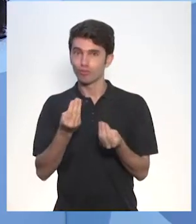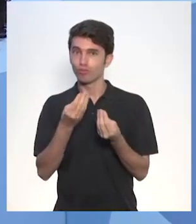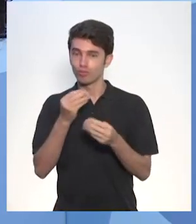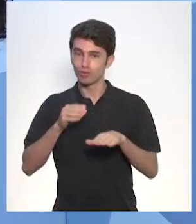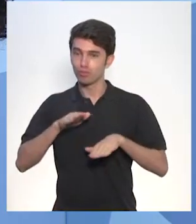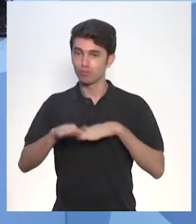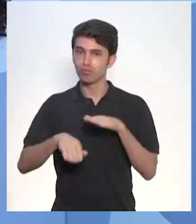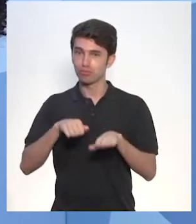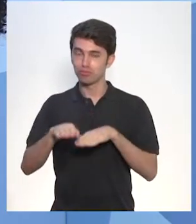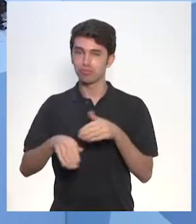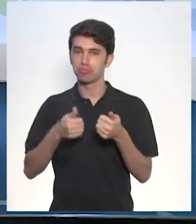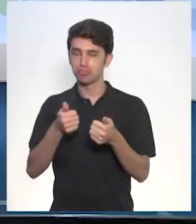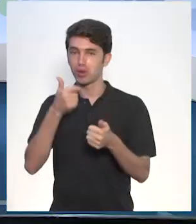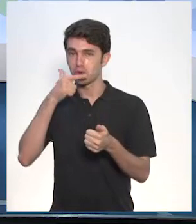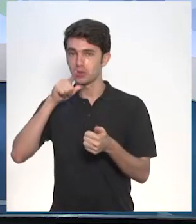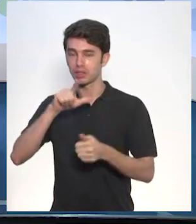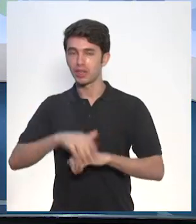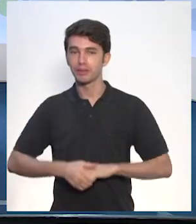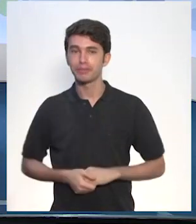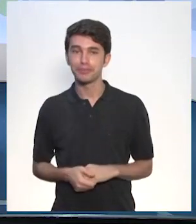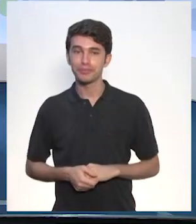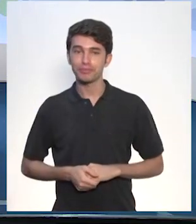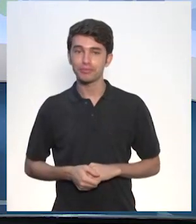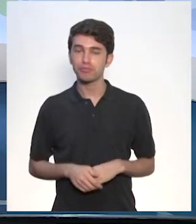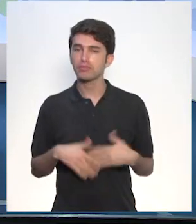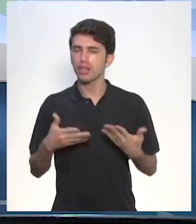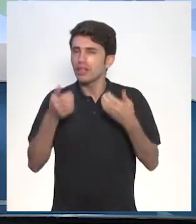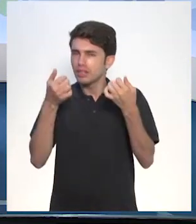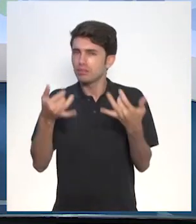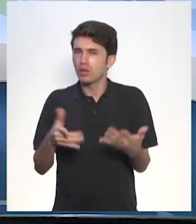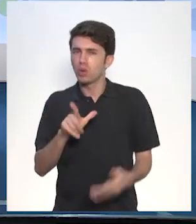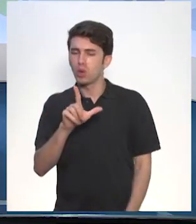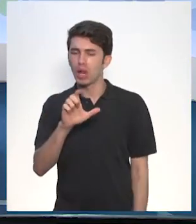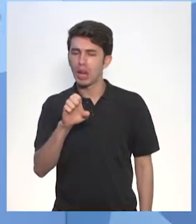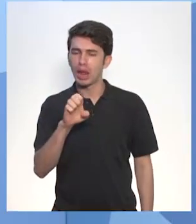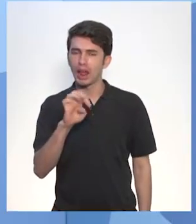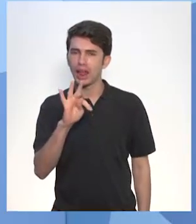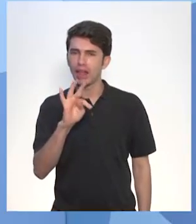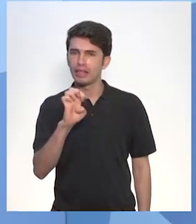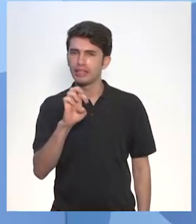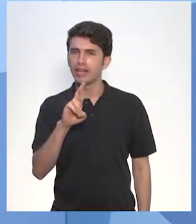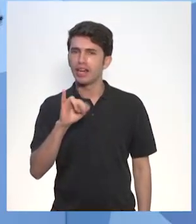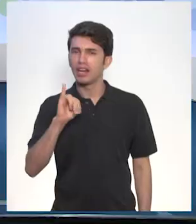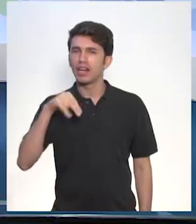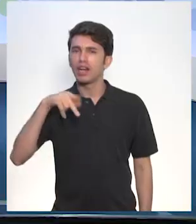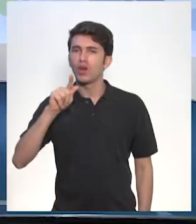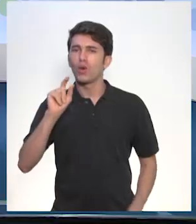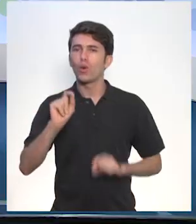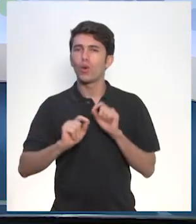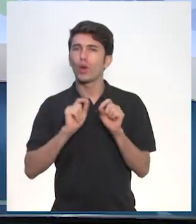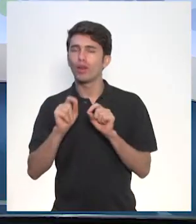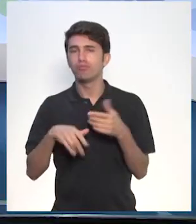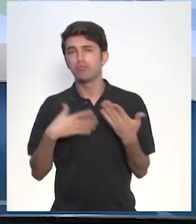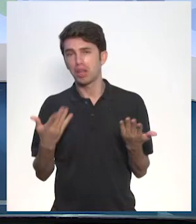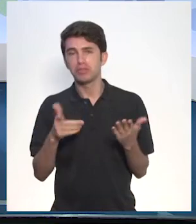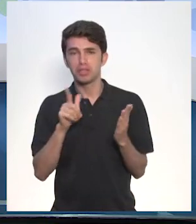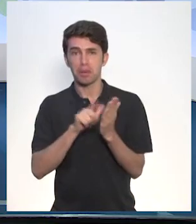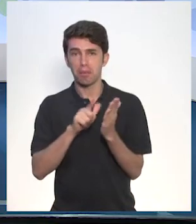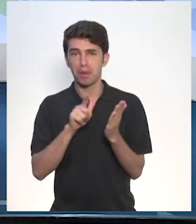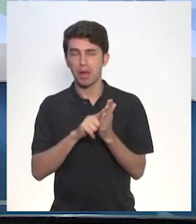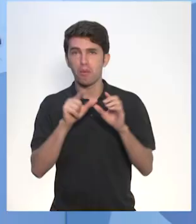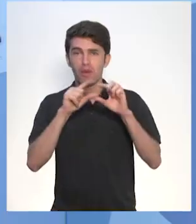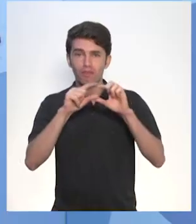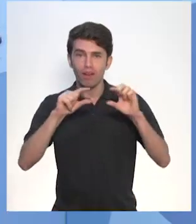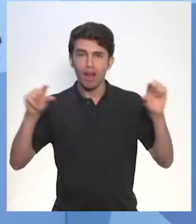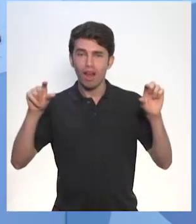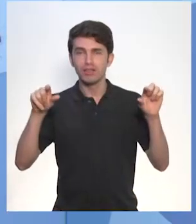bem. Explica para os alunos que estão em casa o que é o lettering, em poucas palavras. Lettering é você pegar uma